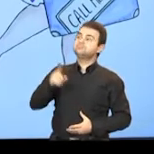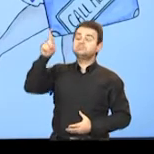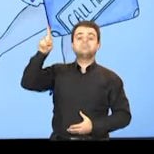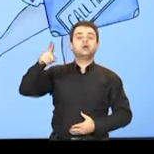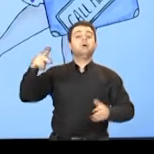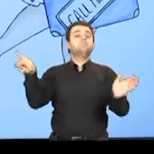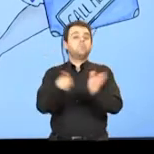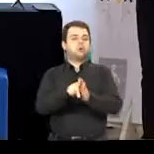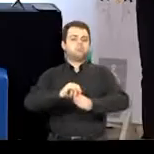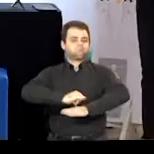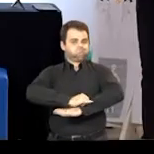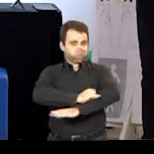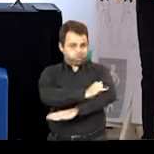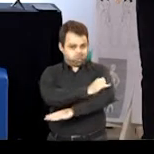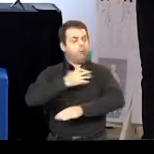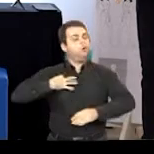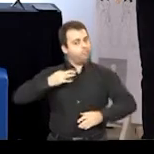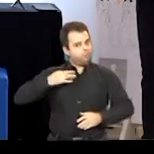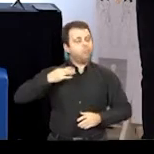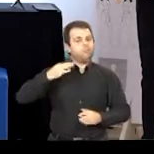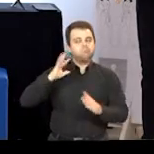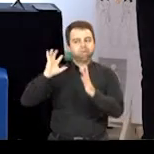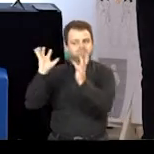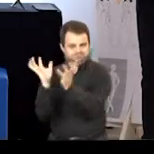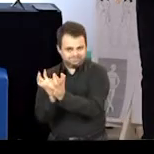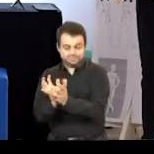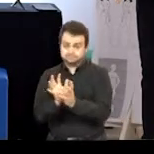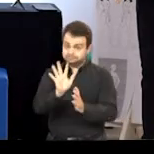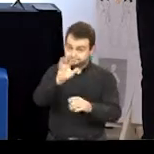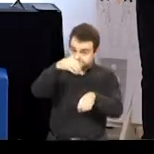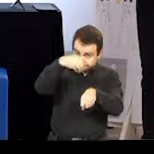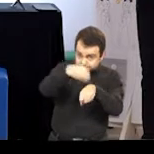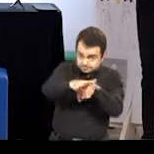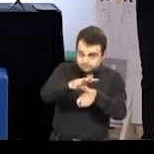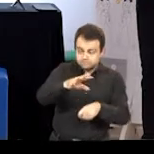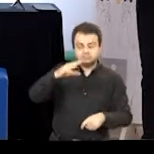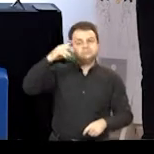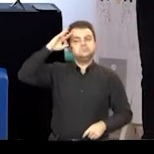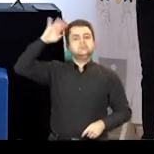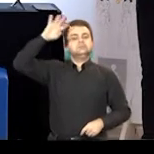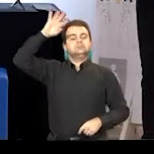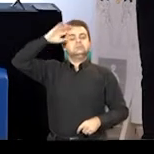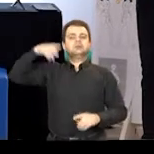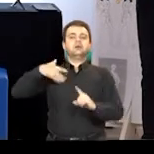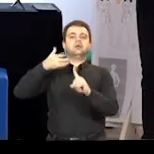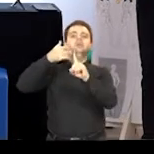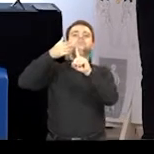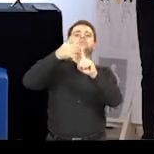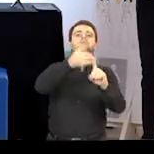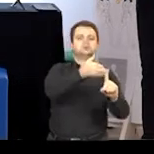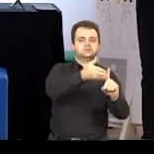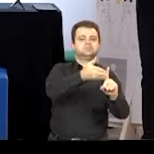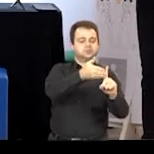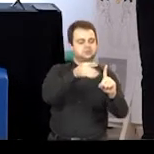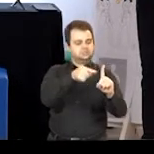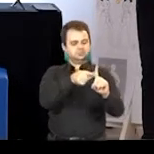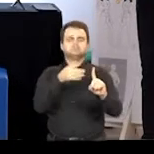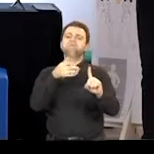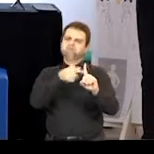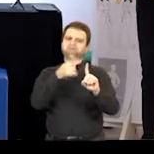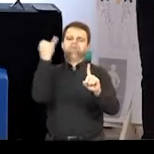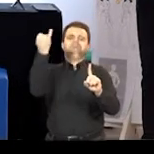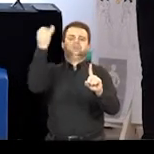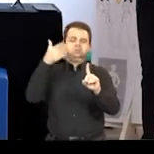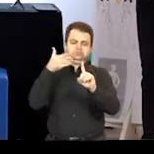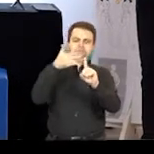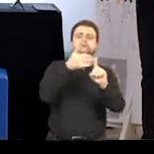plus size. É importante quando a gente vai falar de moda, a gente pensar em representatividade. Isso importa